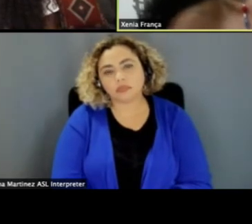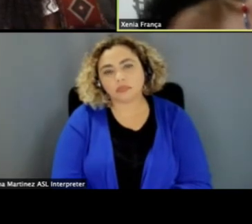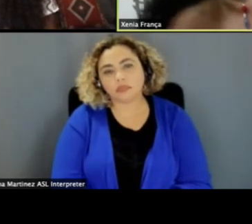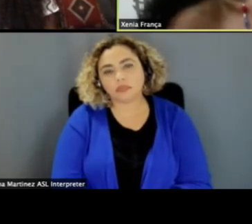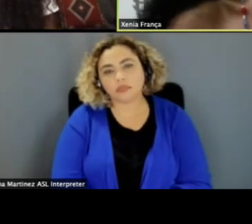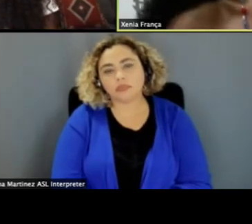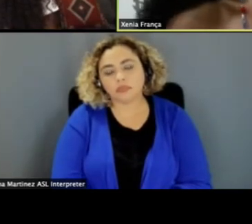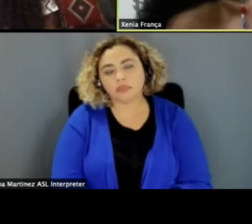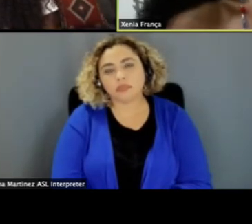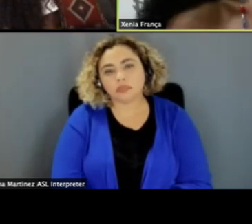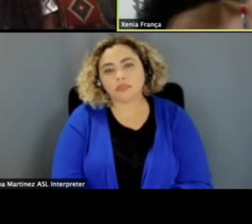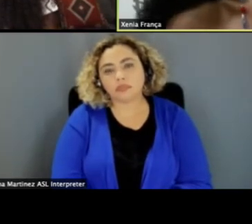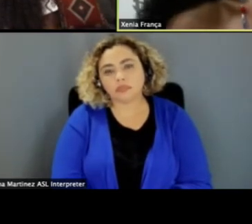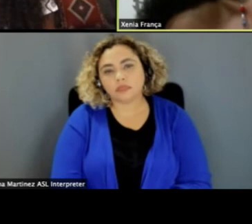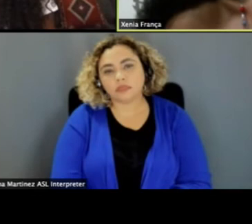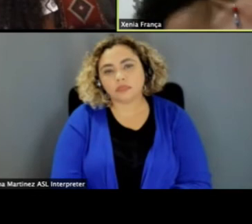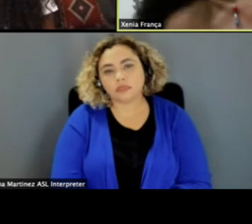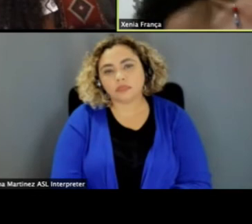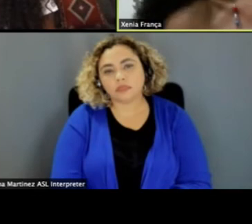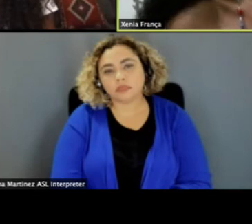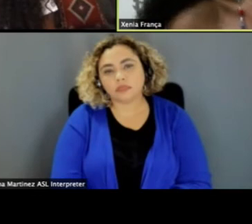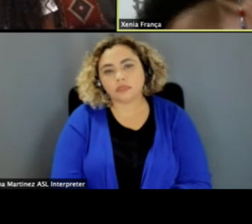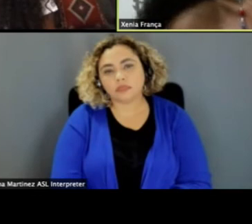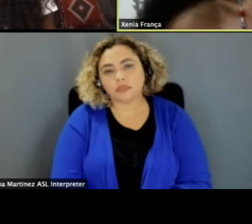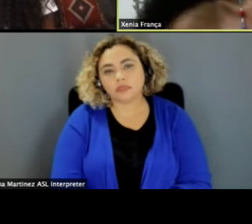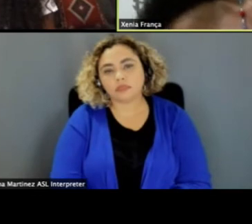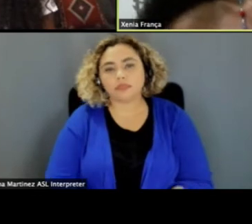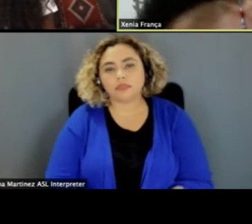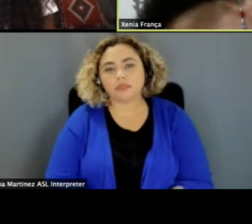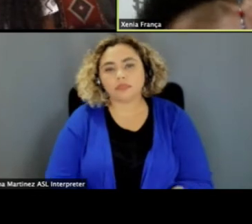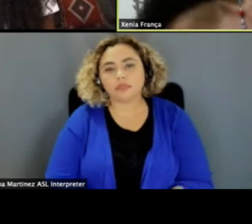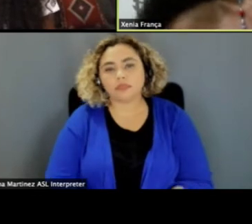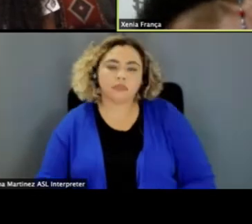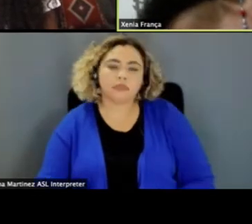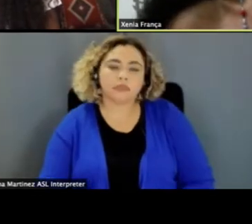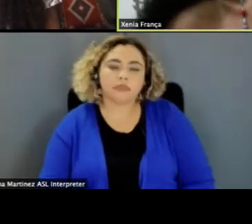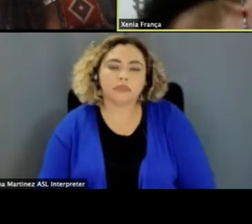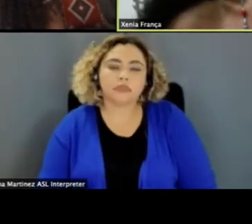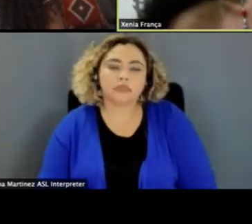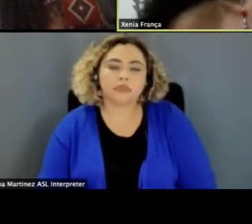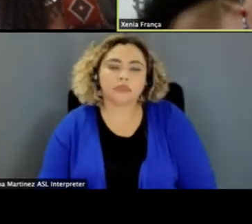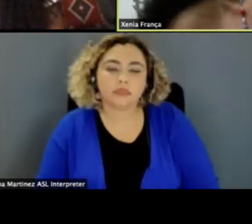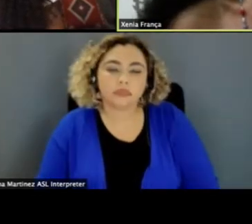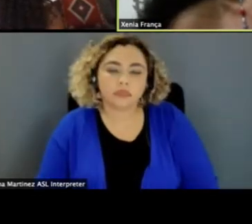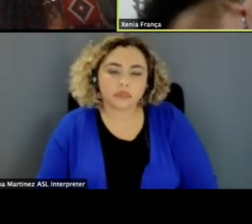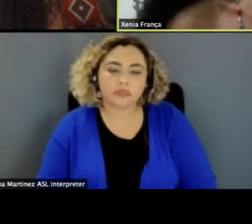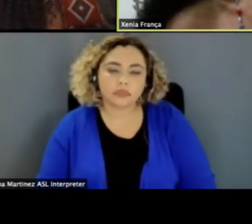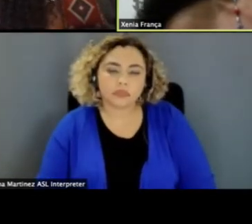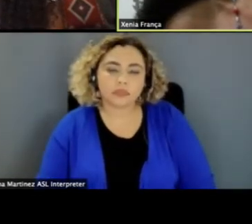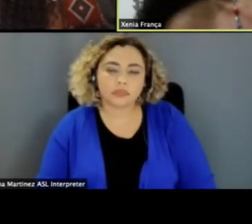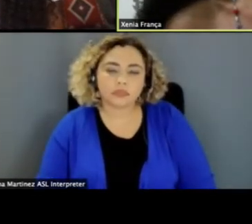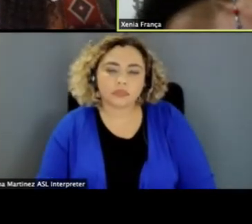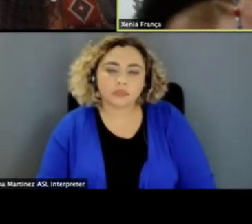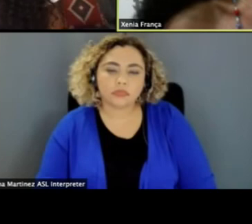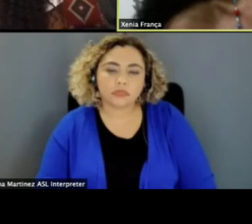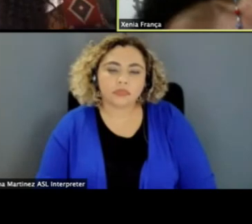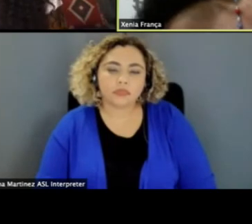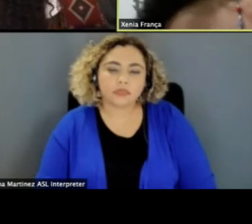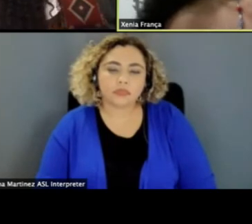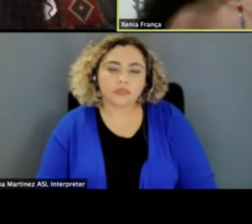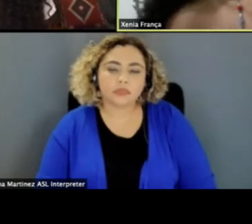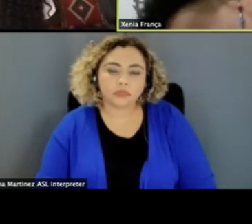até chegarem na gente. Eu me sinto realizando, eu me sinto um projeto, assim, um projeto político dos meus